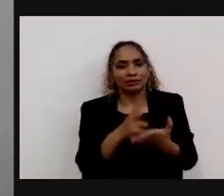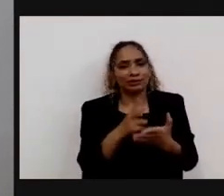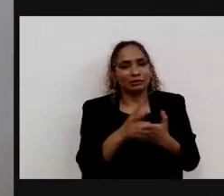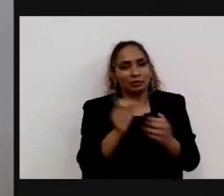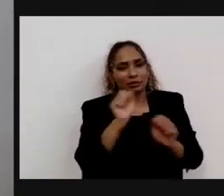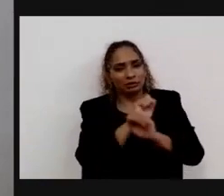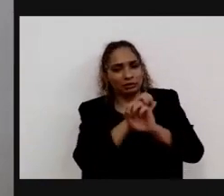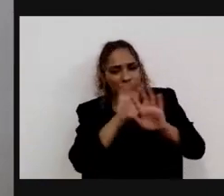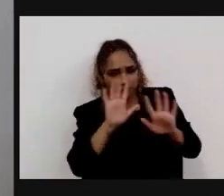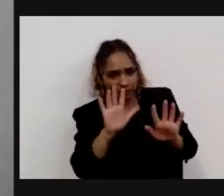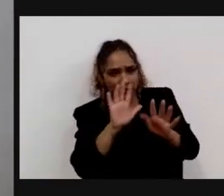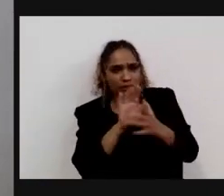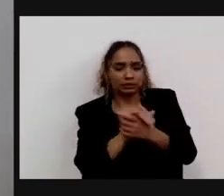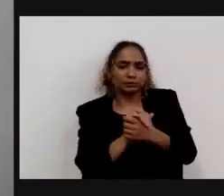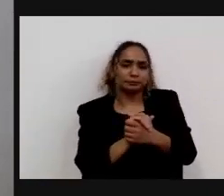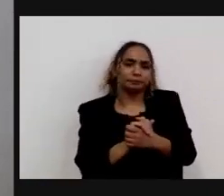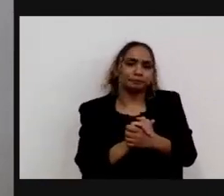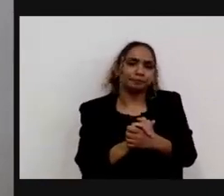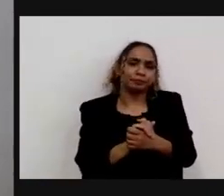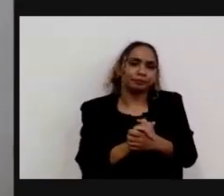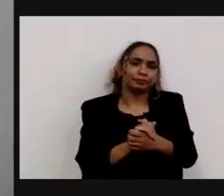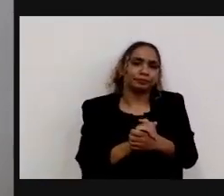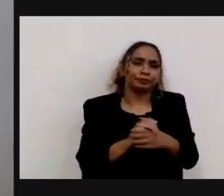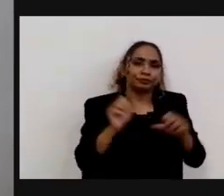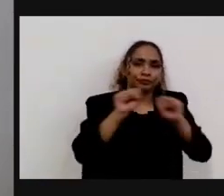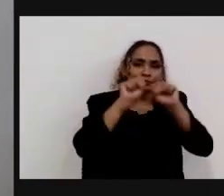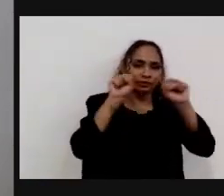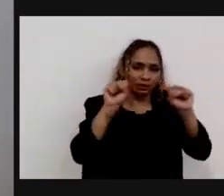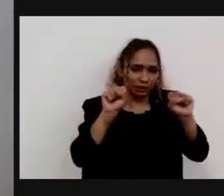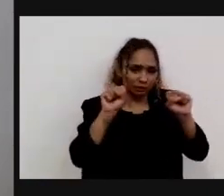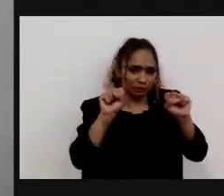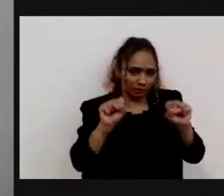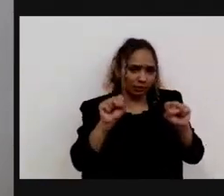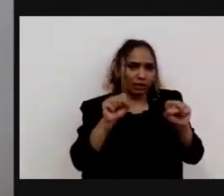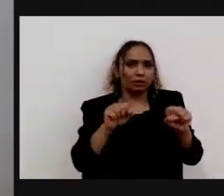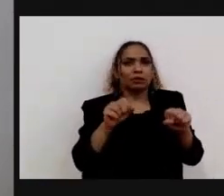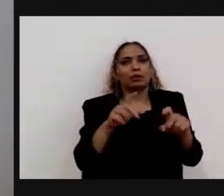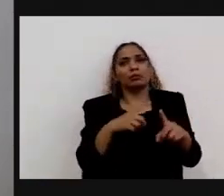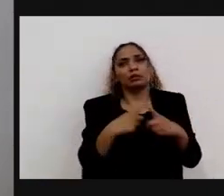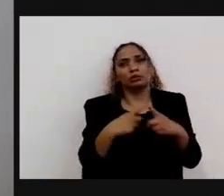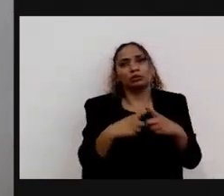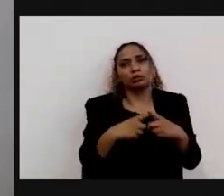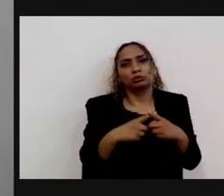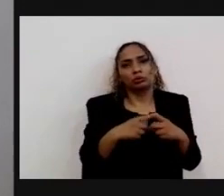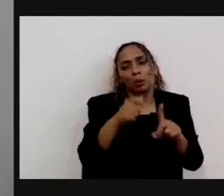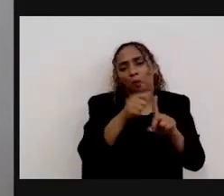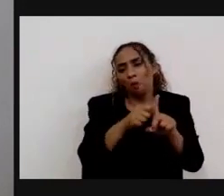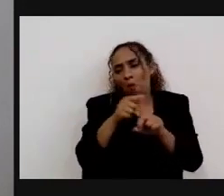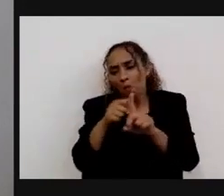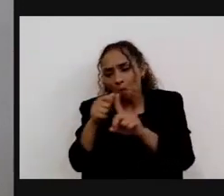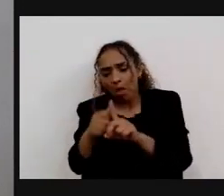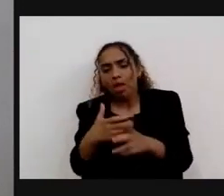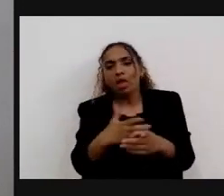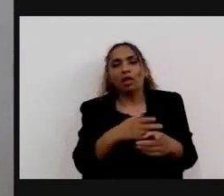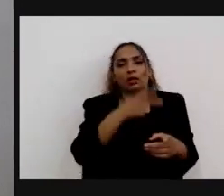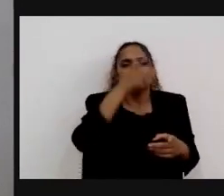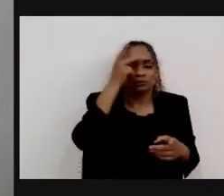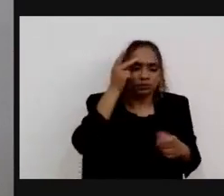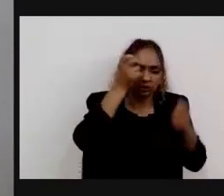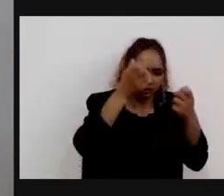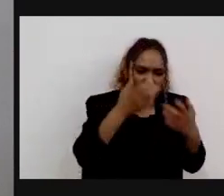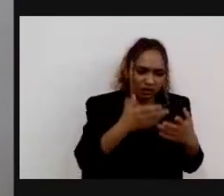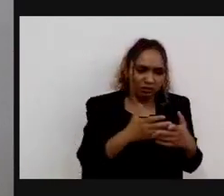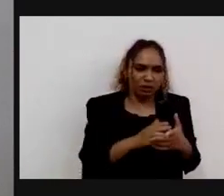transparência para o sistema porque vai estar tudo sistematizado mês a mês Cada pessoa tem que dizer